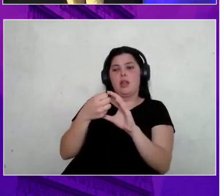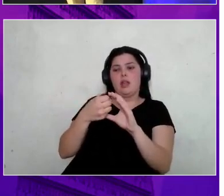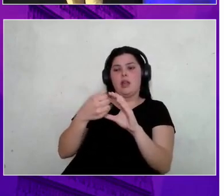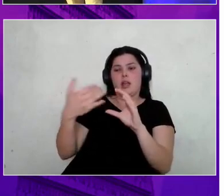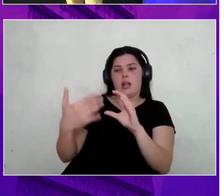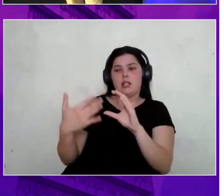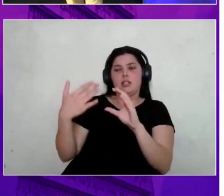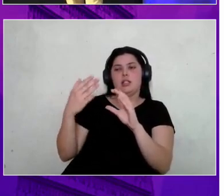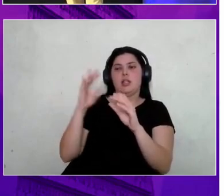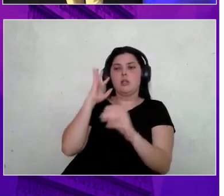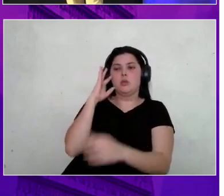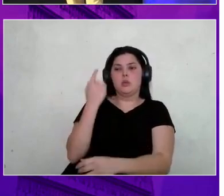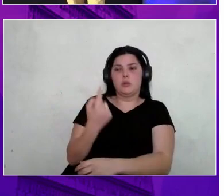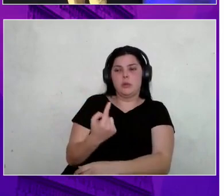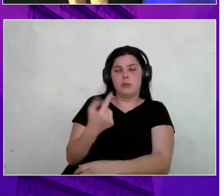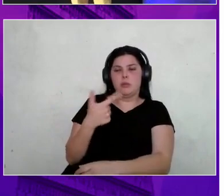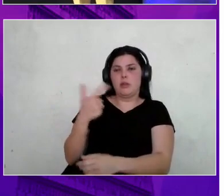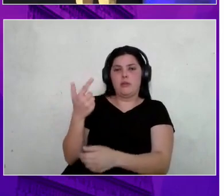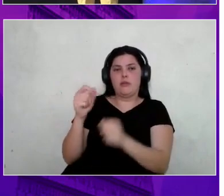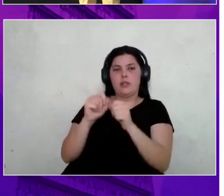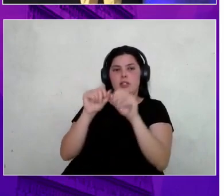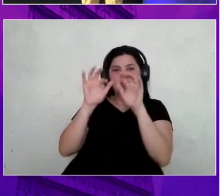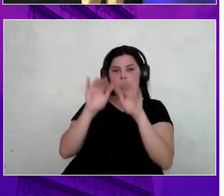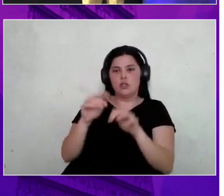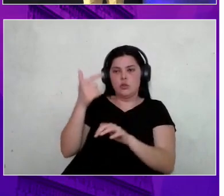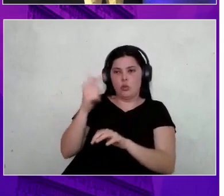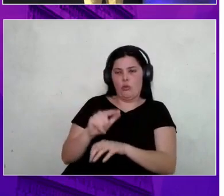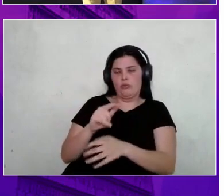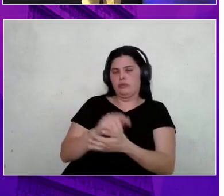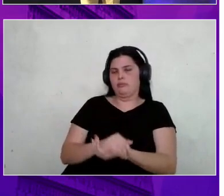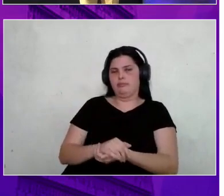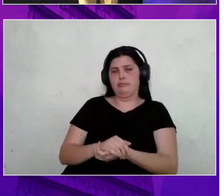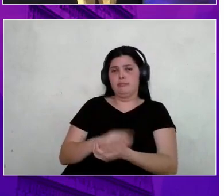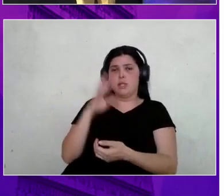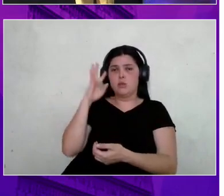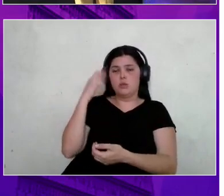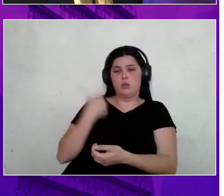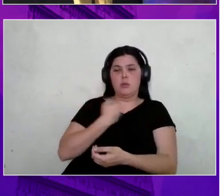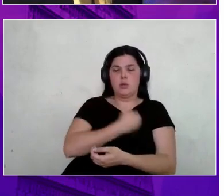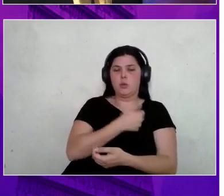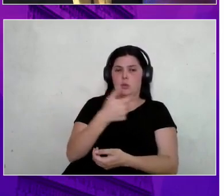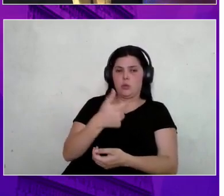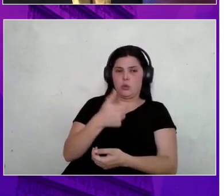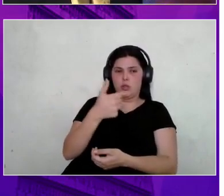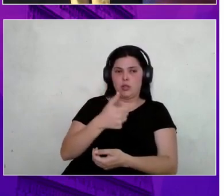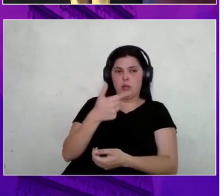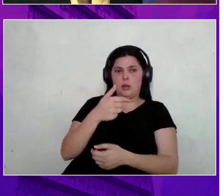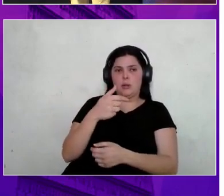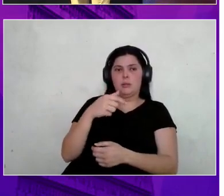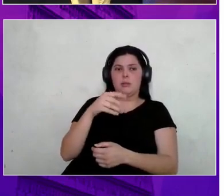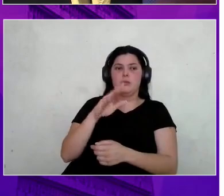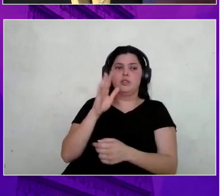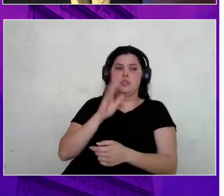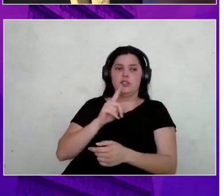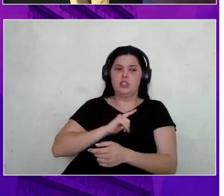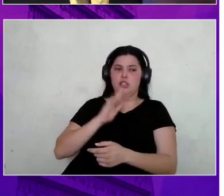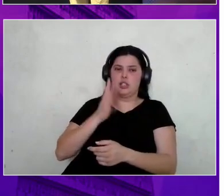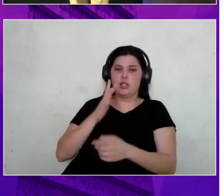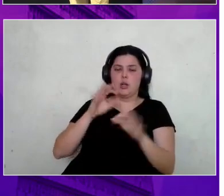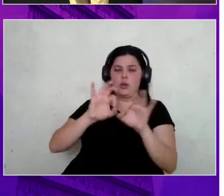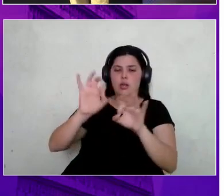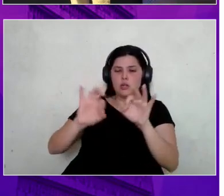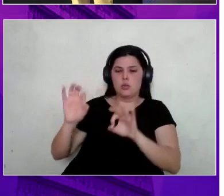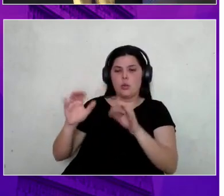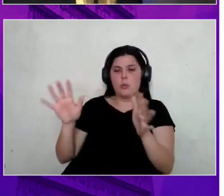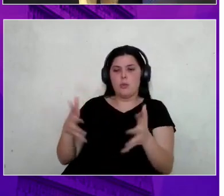não teve uma reescrita de aplicação. Mas aqui na solução 2, a gente priorizou isso e colocou isso como motivação